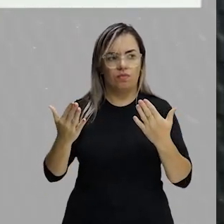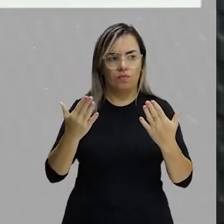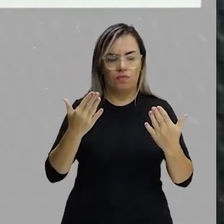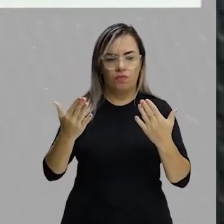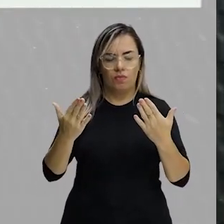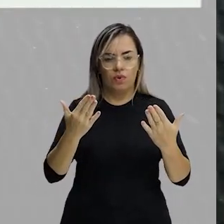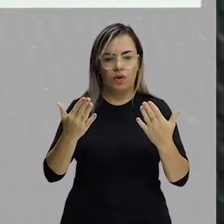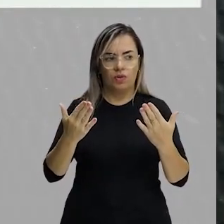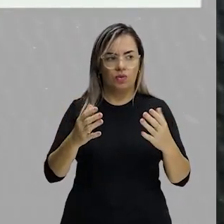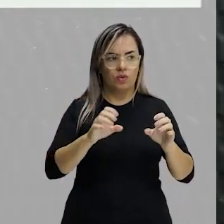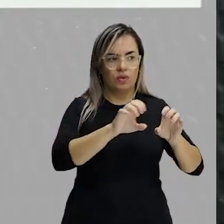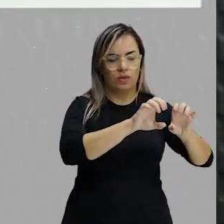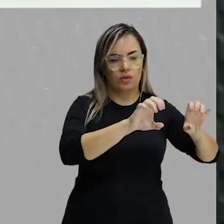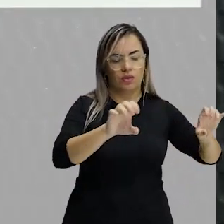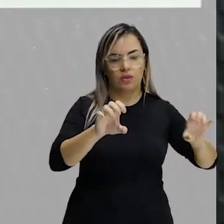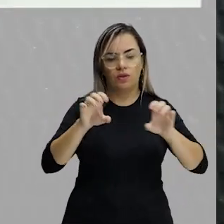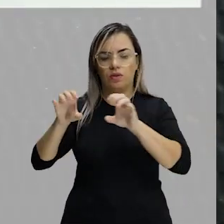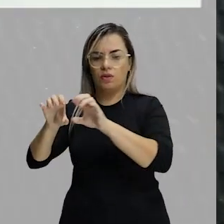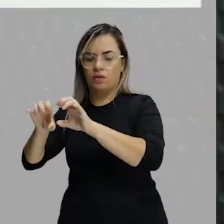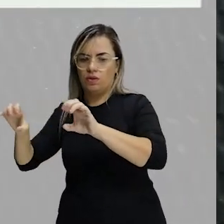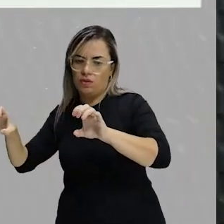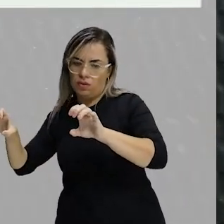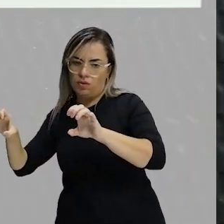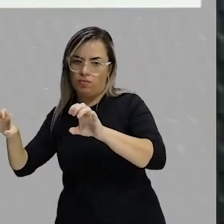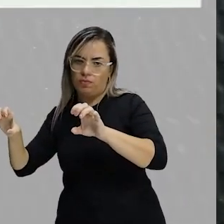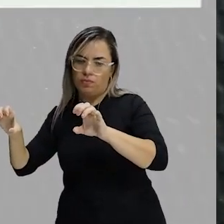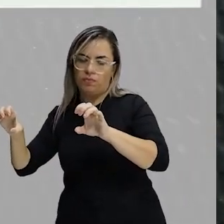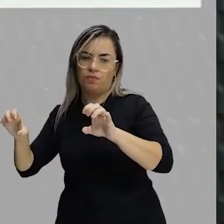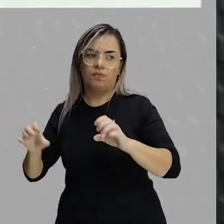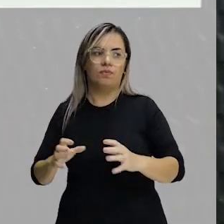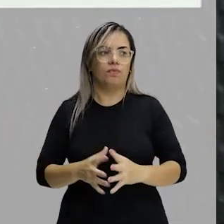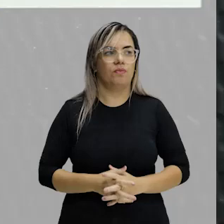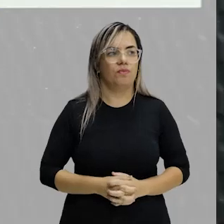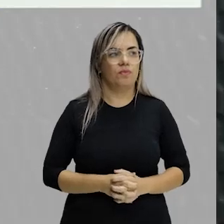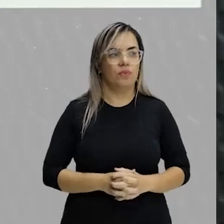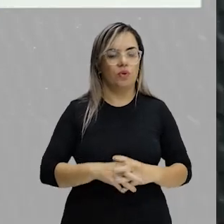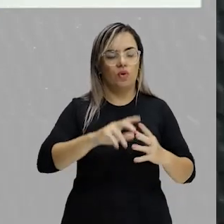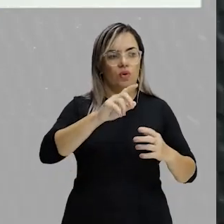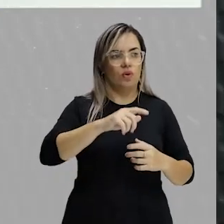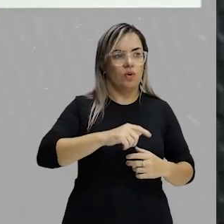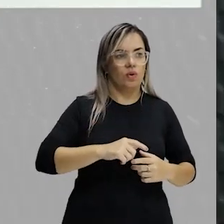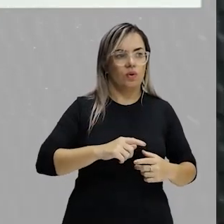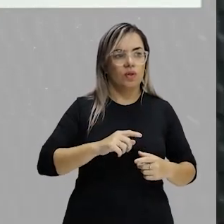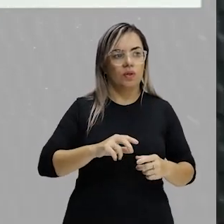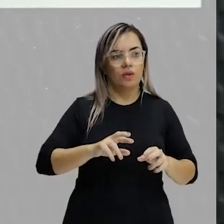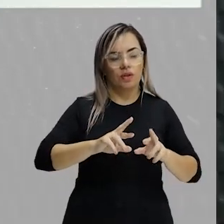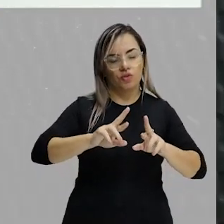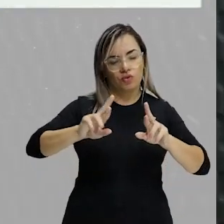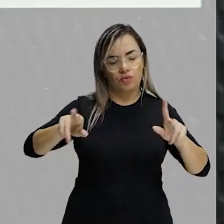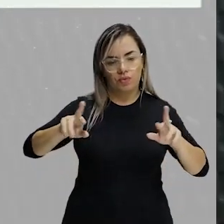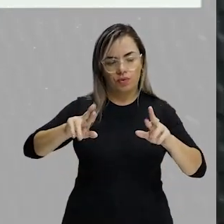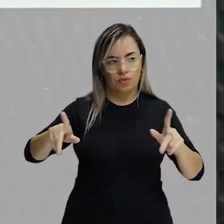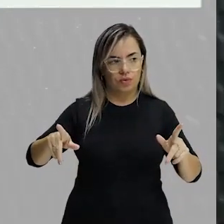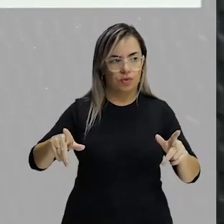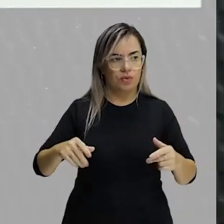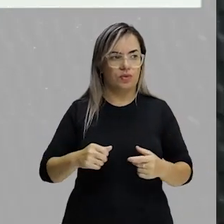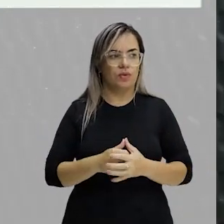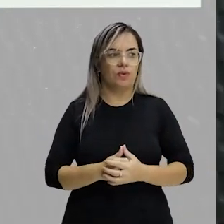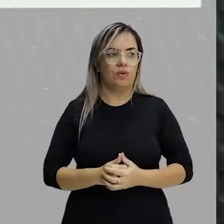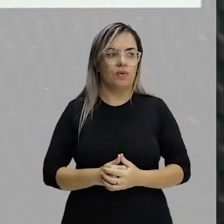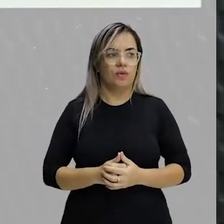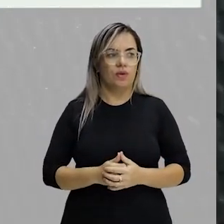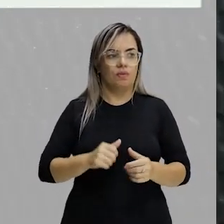duas equações aqui, o que vai mudar são esses termos, os numeradores aqui, ó. Tá? Há uma